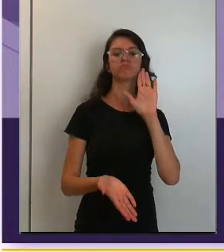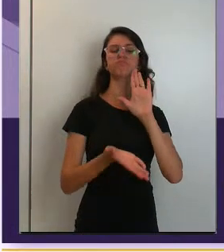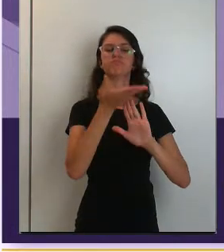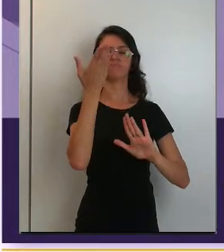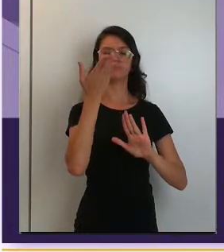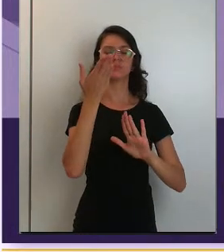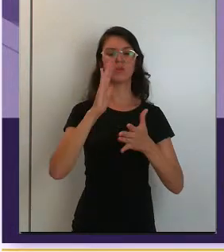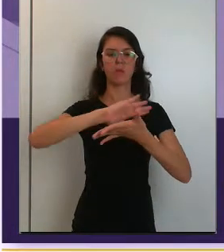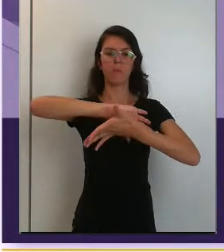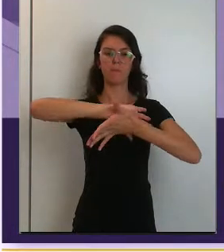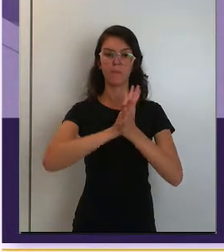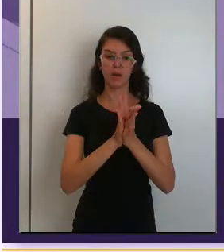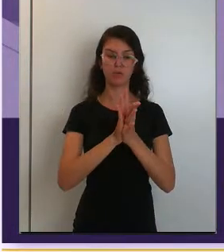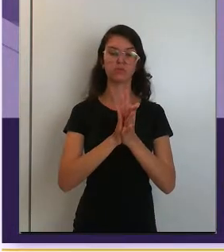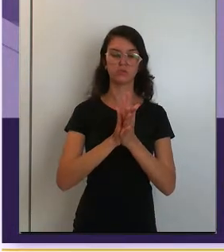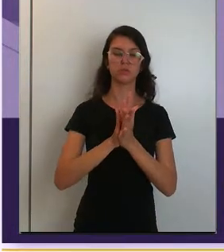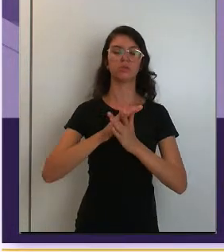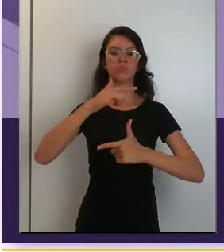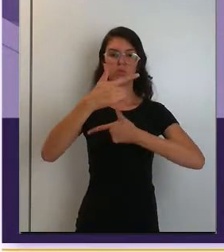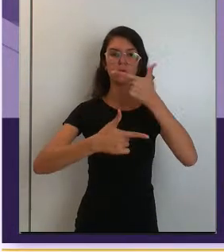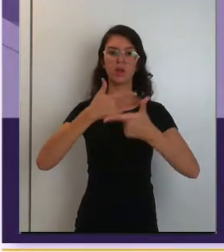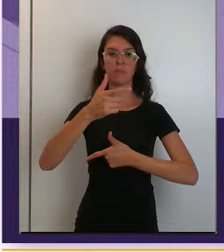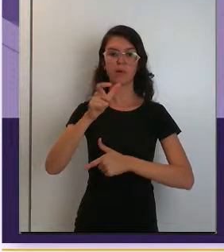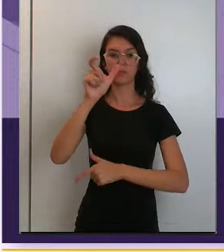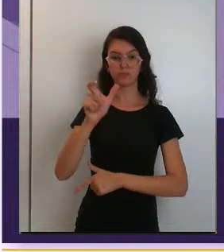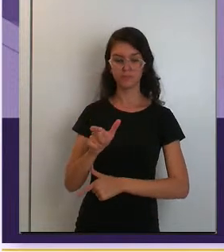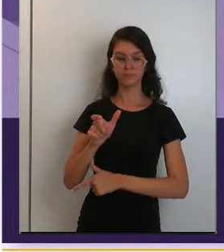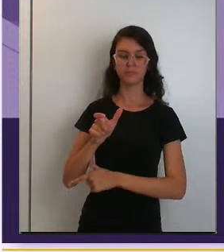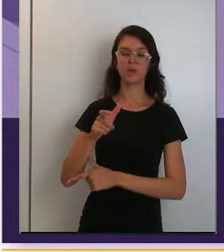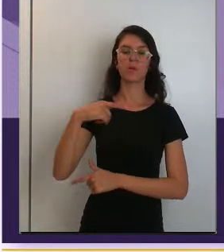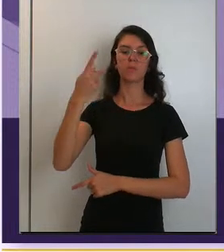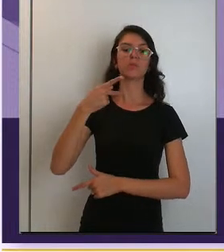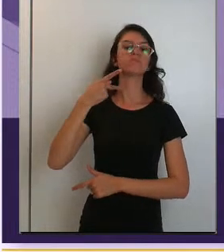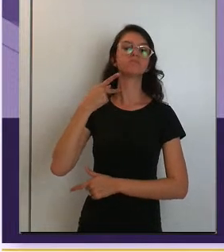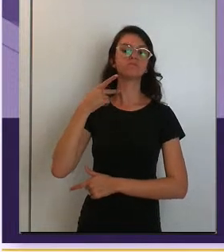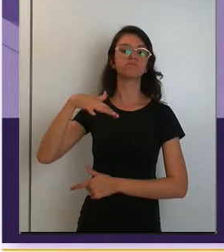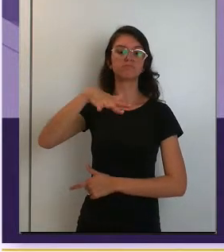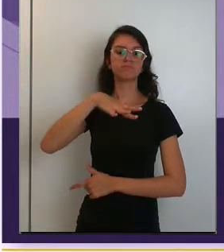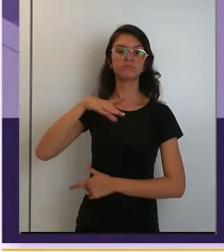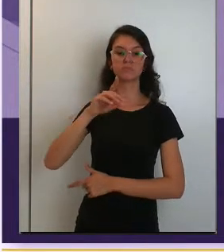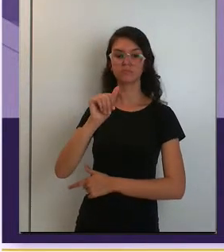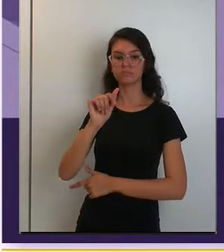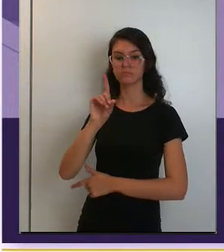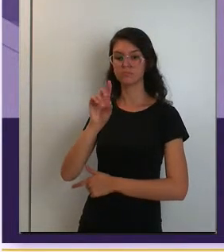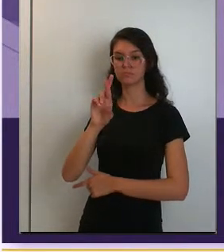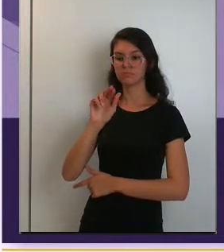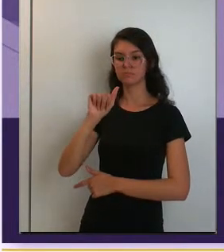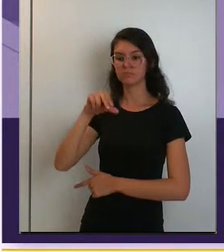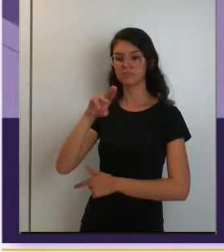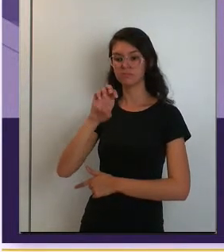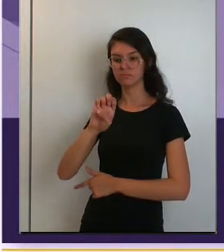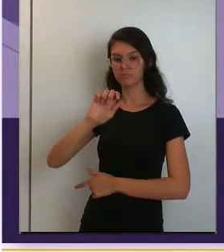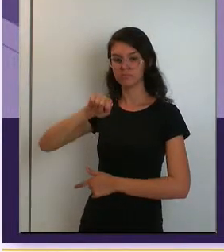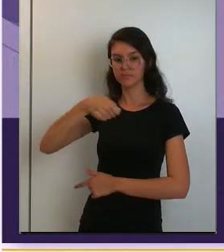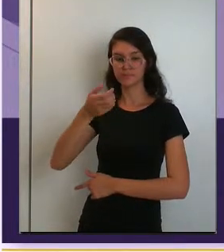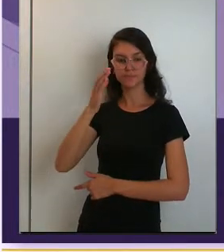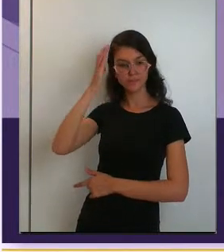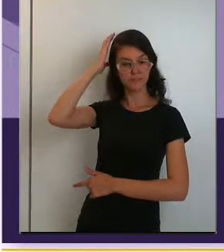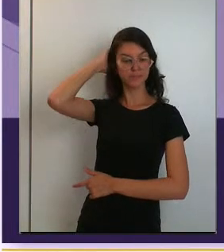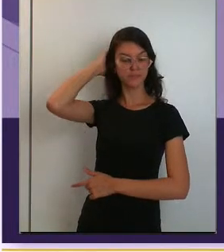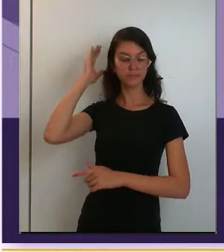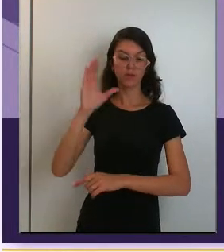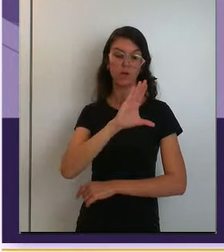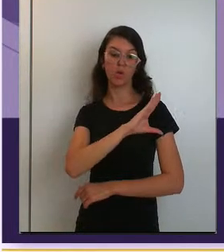no Trabalho, por de Igualdade, a Procuradora Regional do Trabalho, Adriane Reis de Araújo, a coordenadora